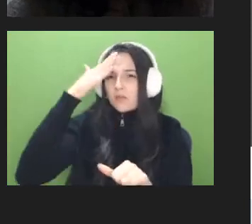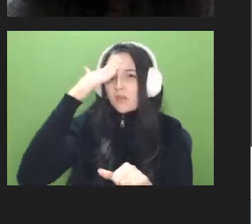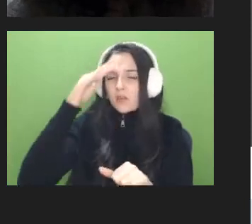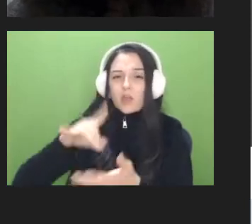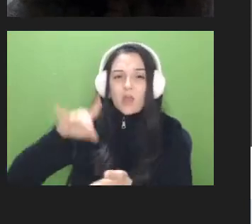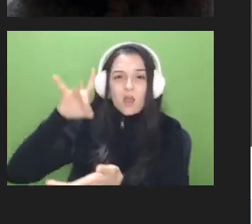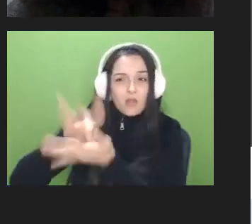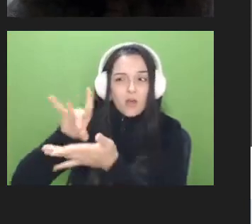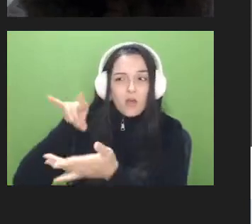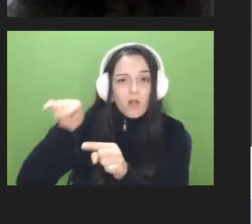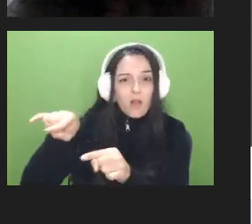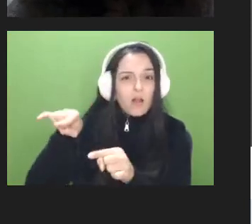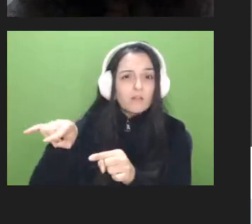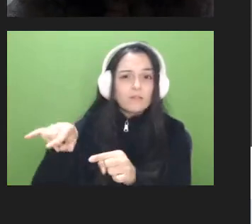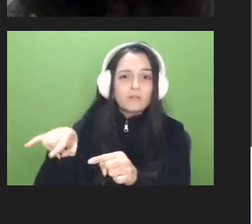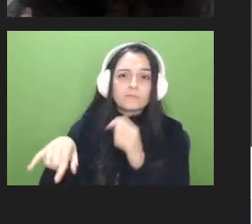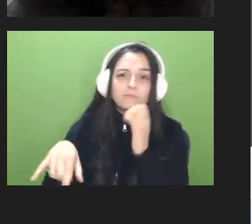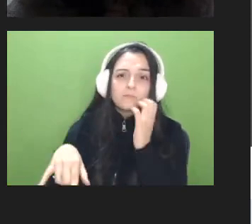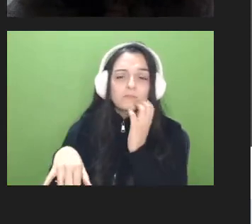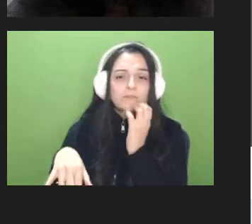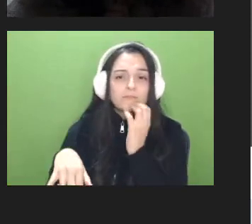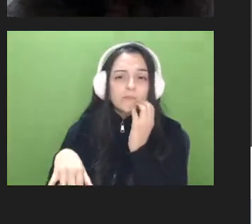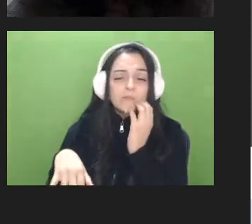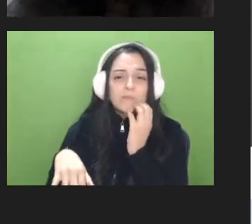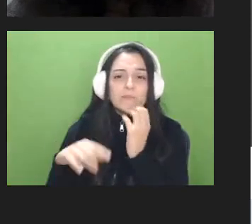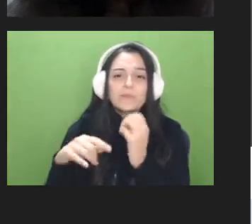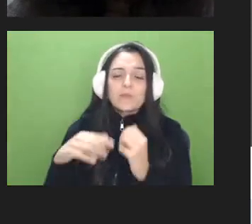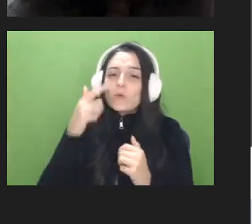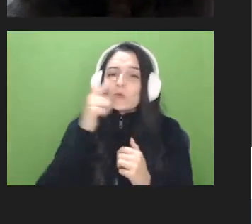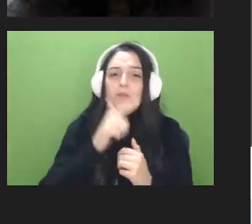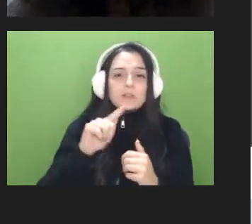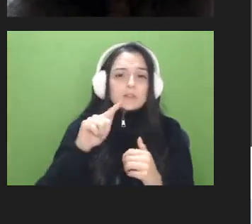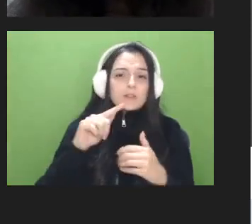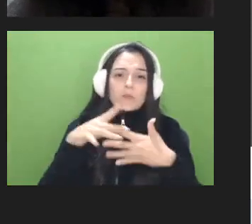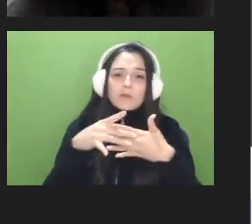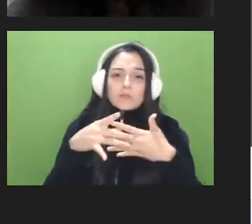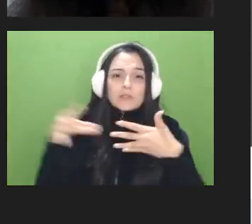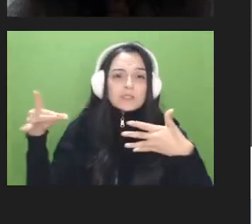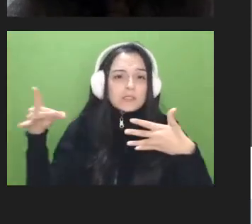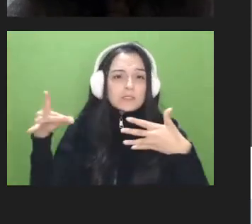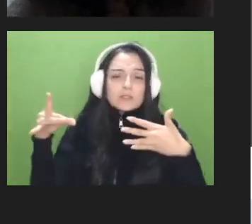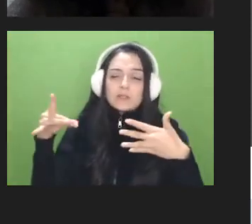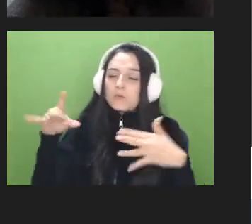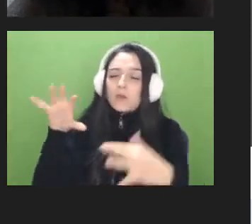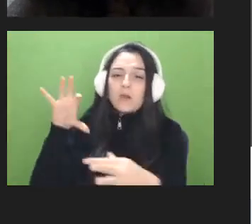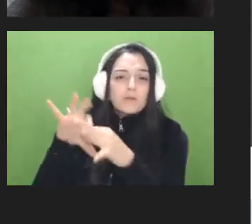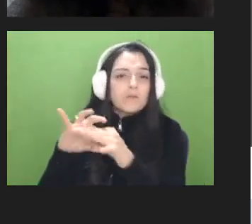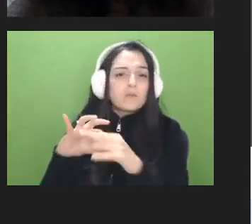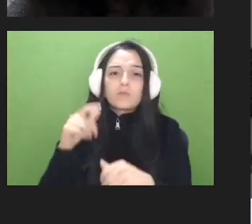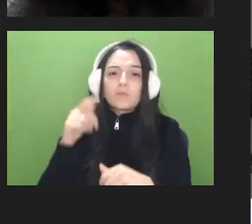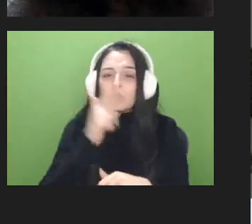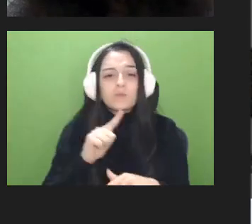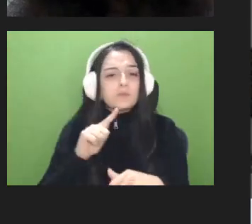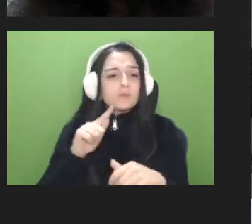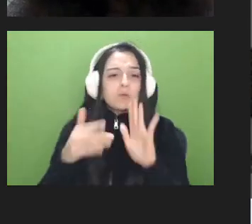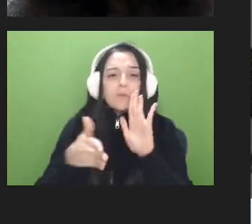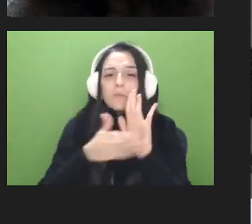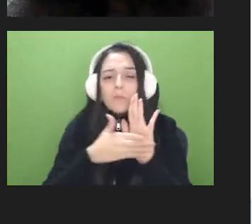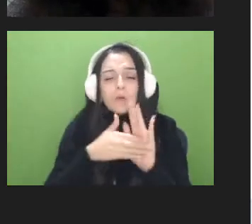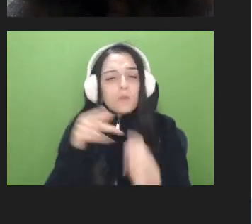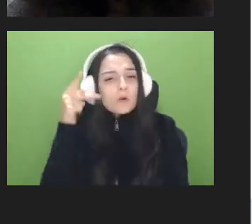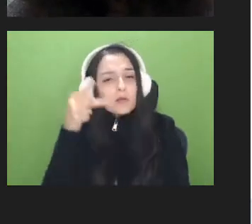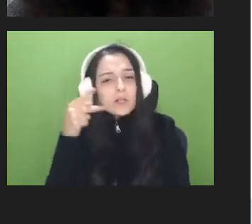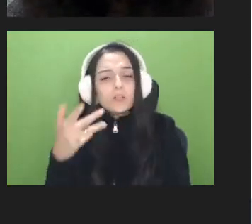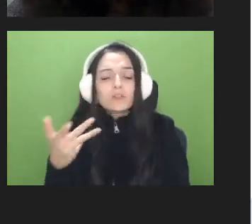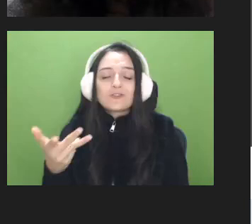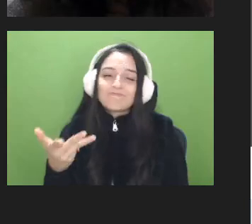eu não consigo trazer essa mobilidade simbólica, esse reconhecimento, essas proposições de políticas. Então,